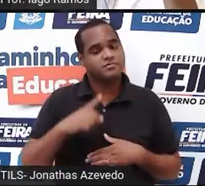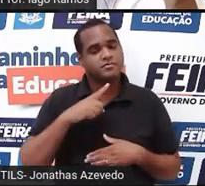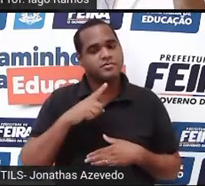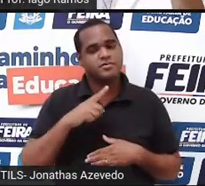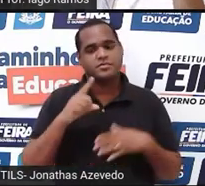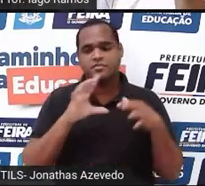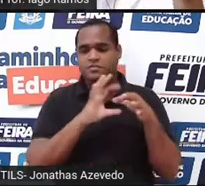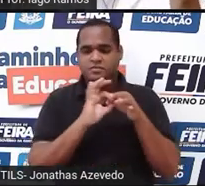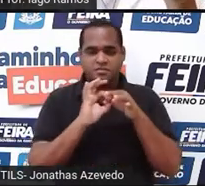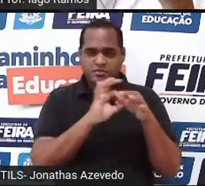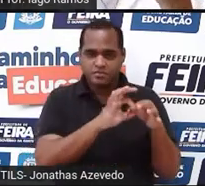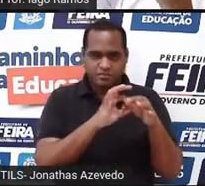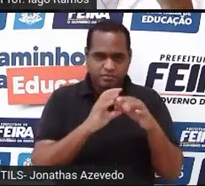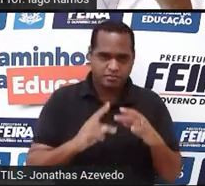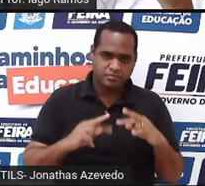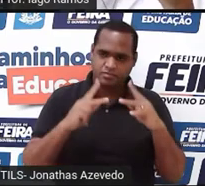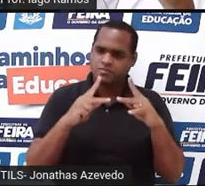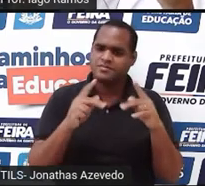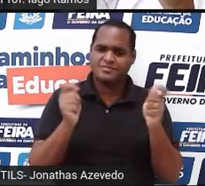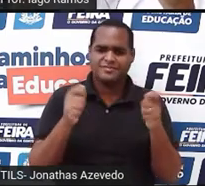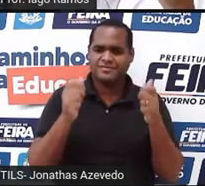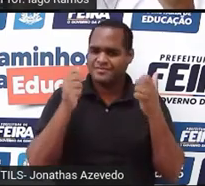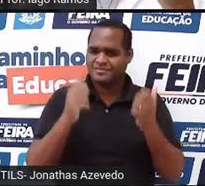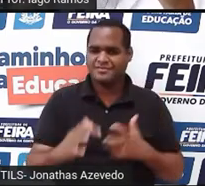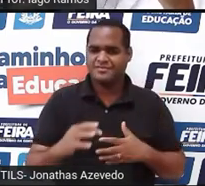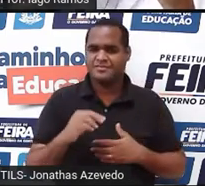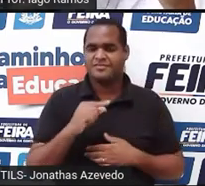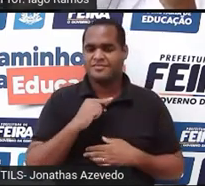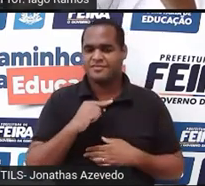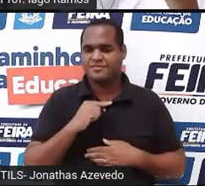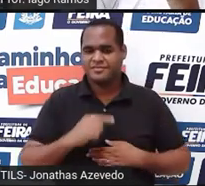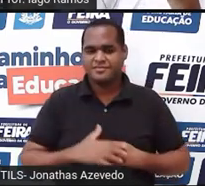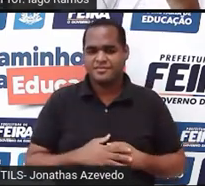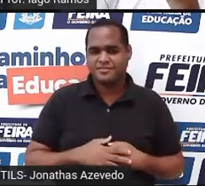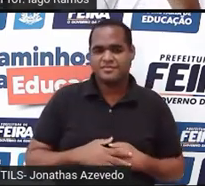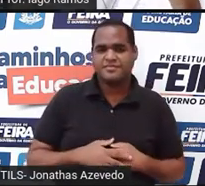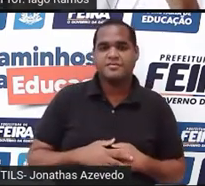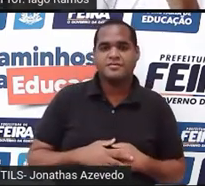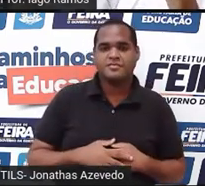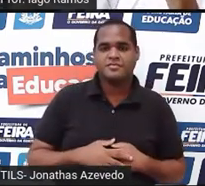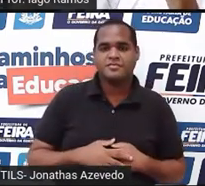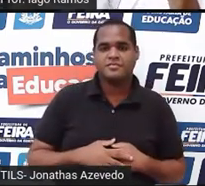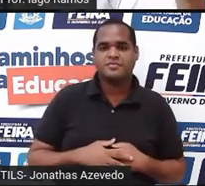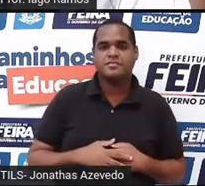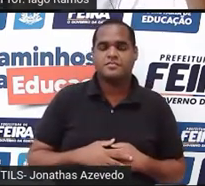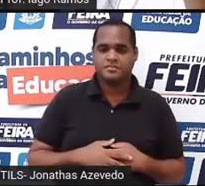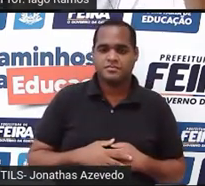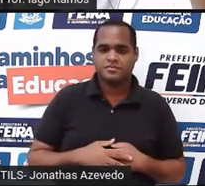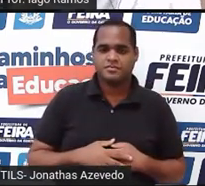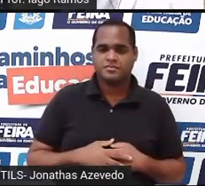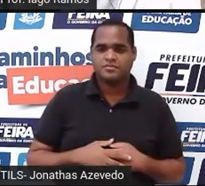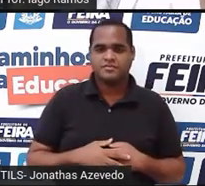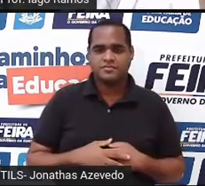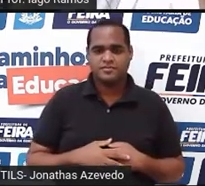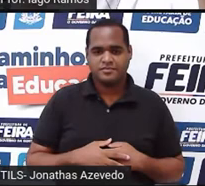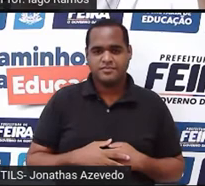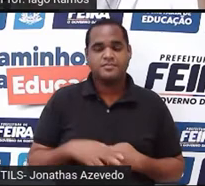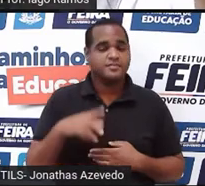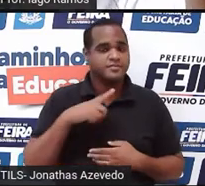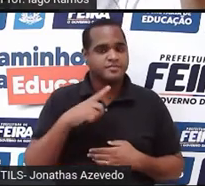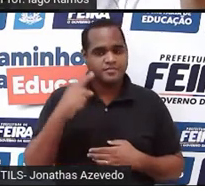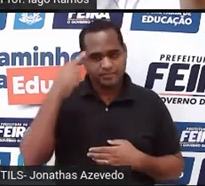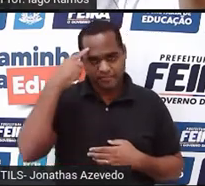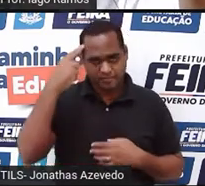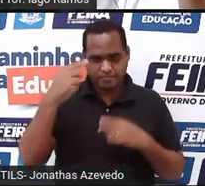aumentar em pode aumentar da mesma forma digamos assim né se a distância dobra